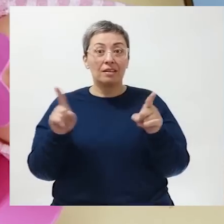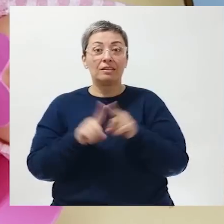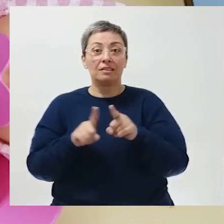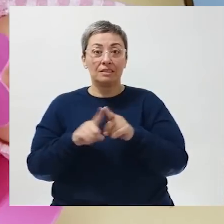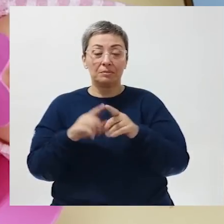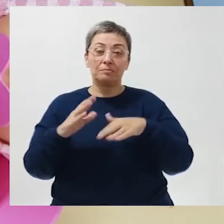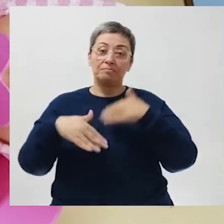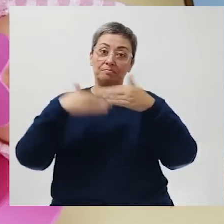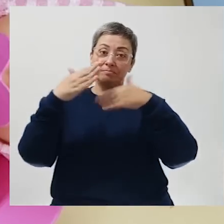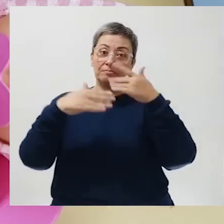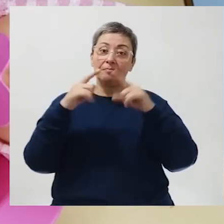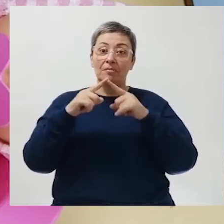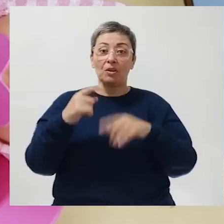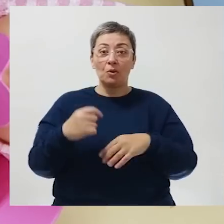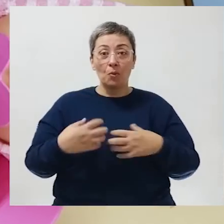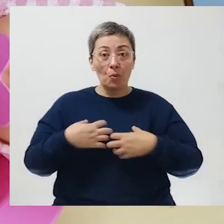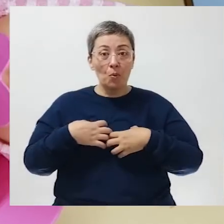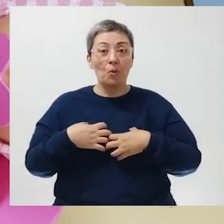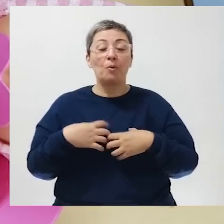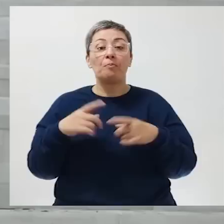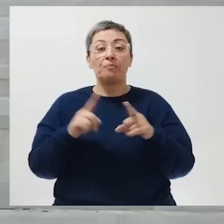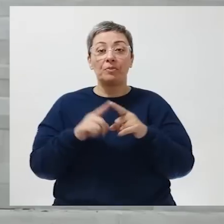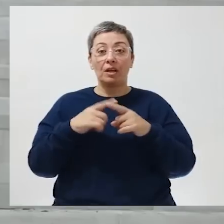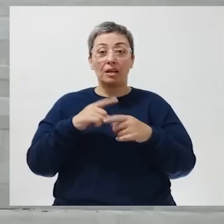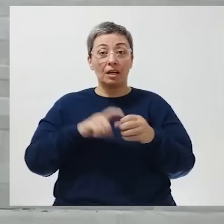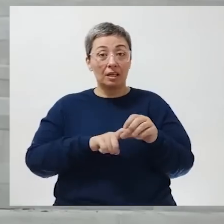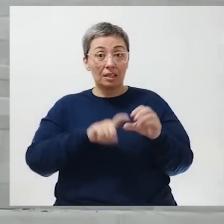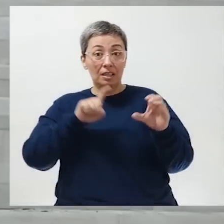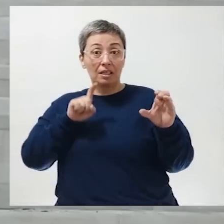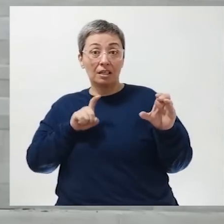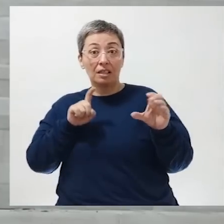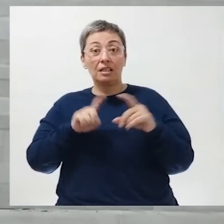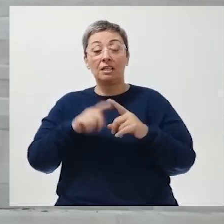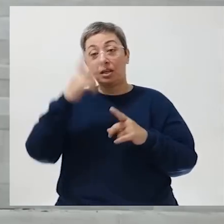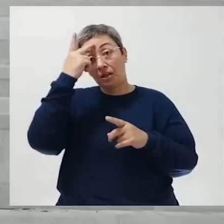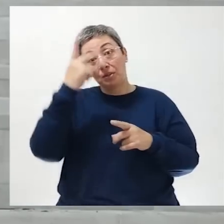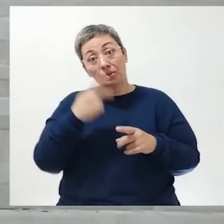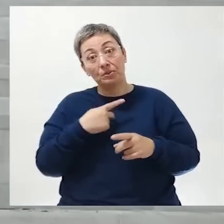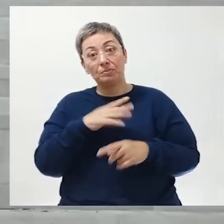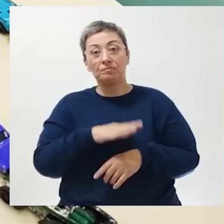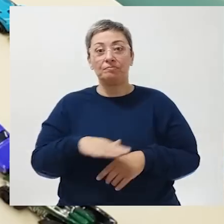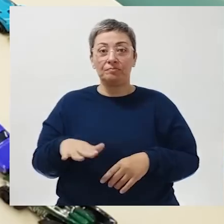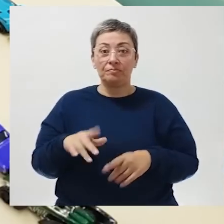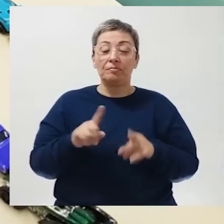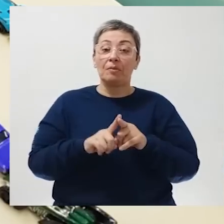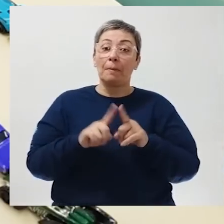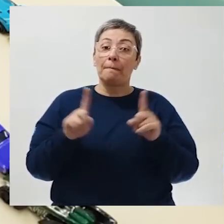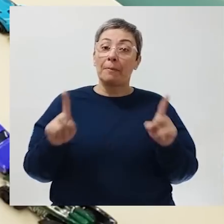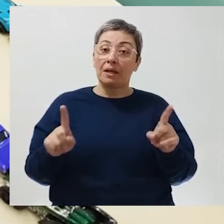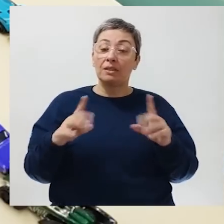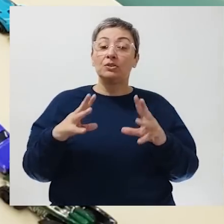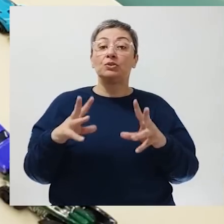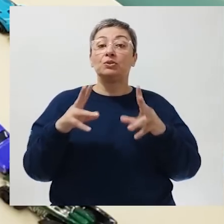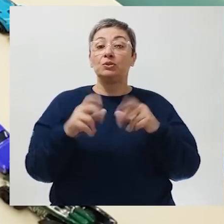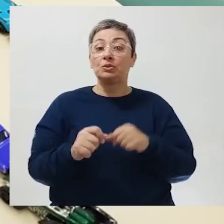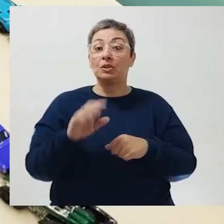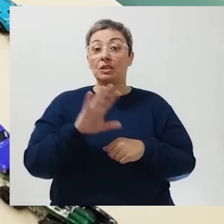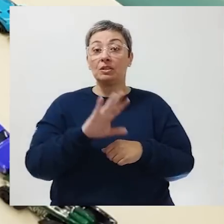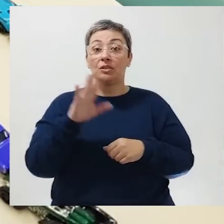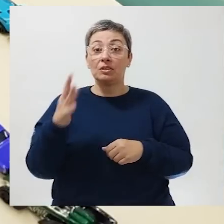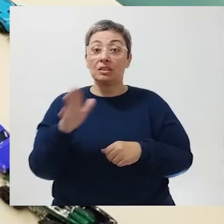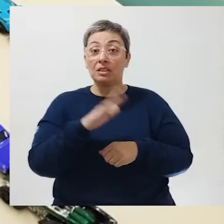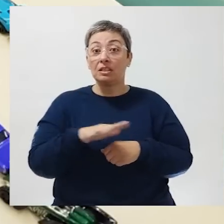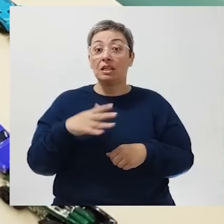no desenvolvimento emocional, na independência e na autonomia da criança. Mas isso tudo só acontece se a